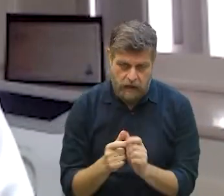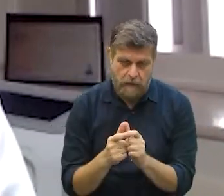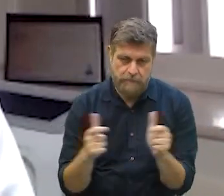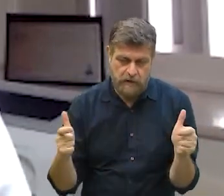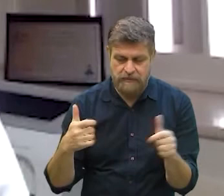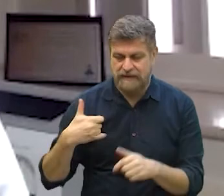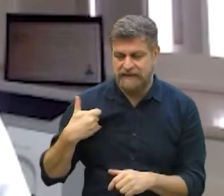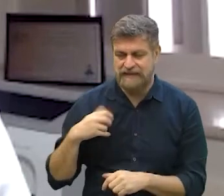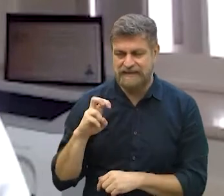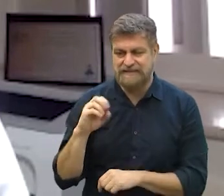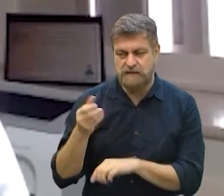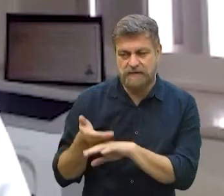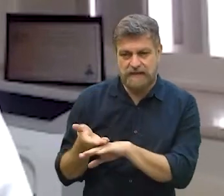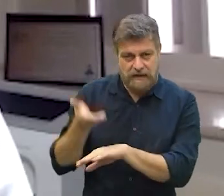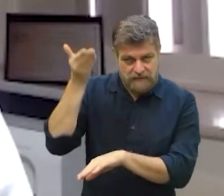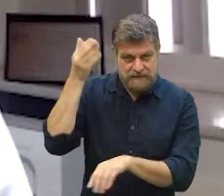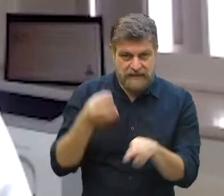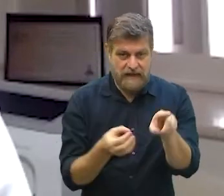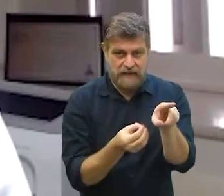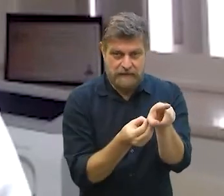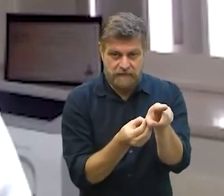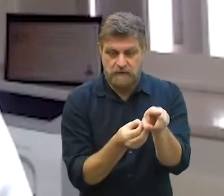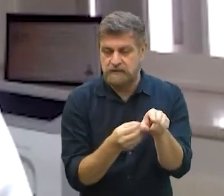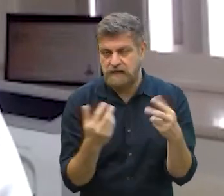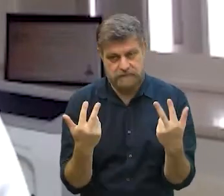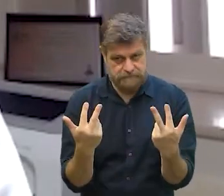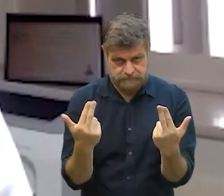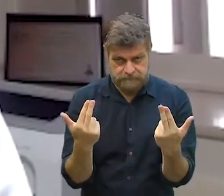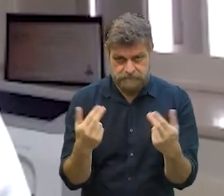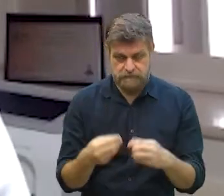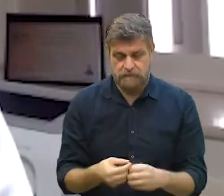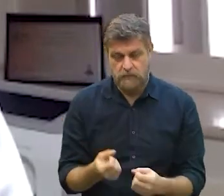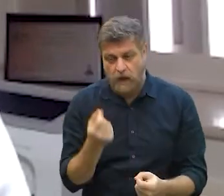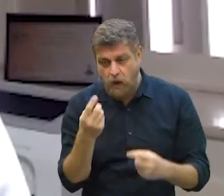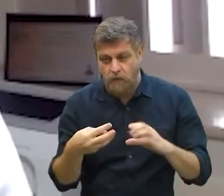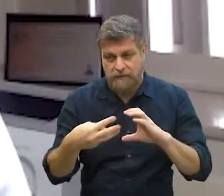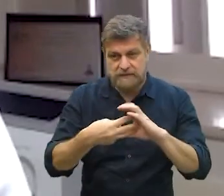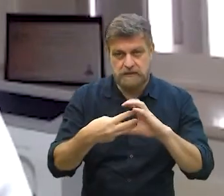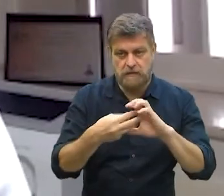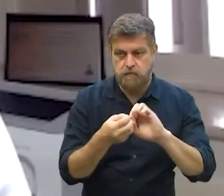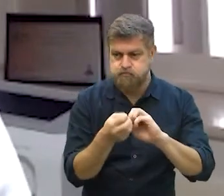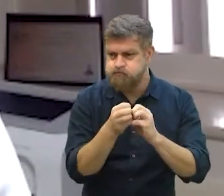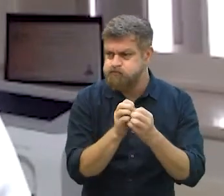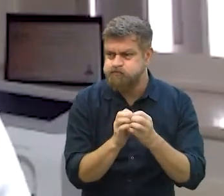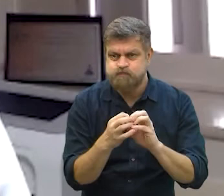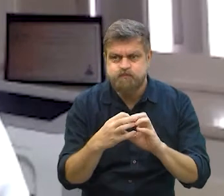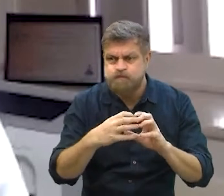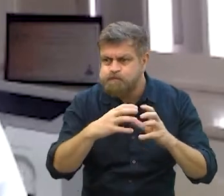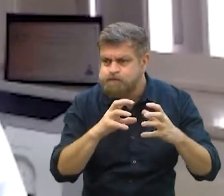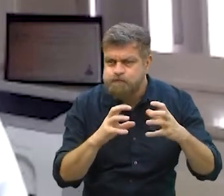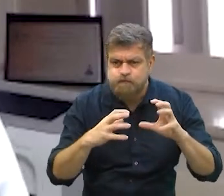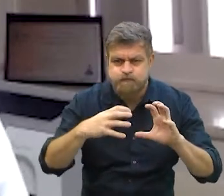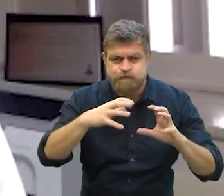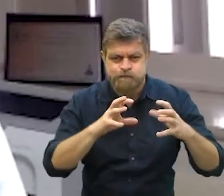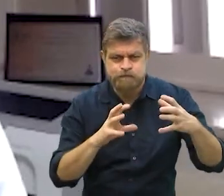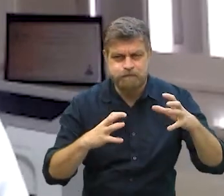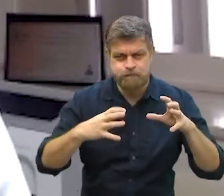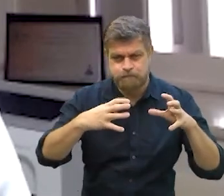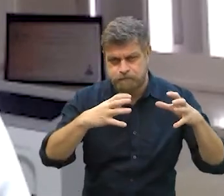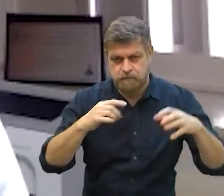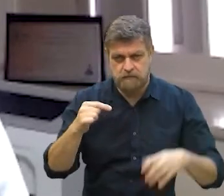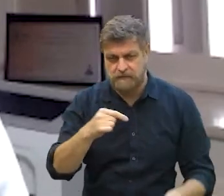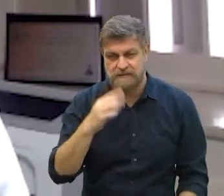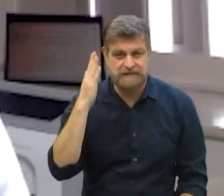a partir dos 50 anos de idade, e na próstata não é diferente. Então, algumas células começam a se multiplicar de forma diferente. É lógico que, para